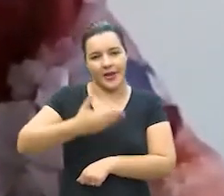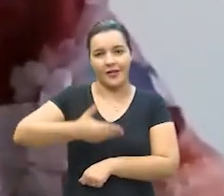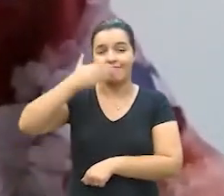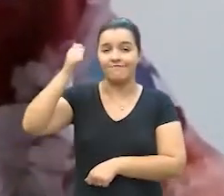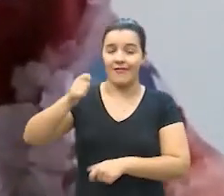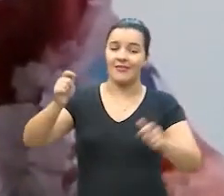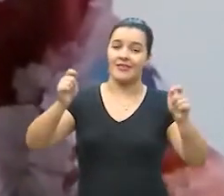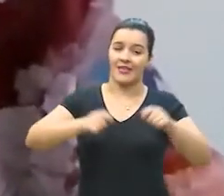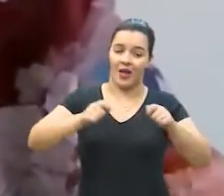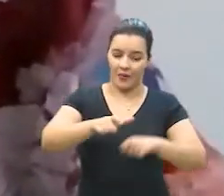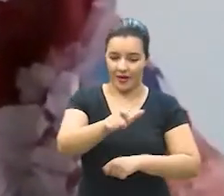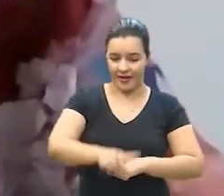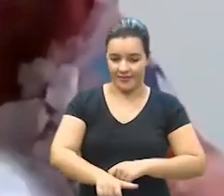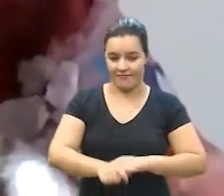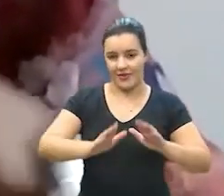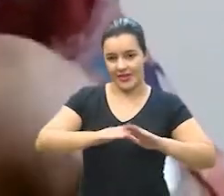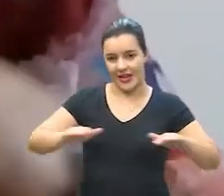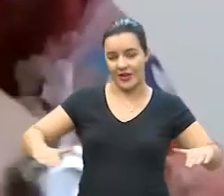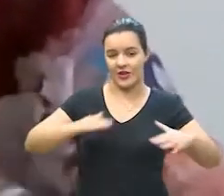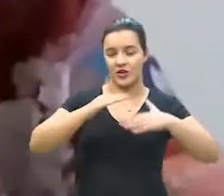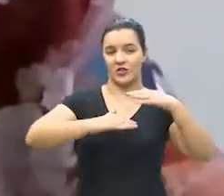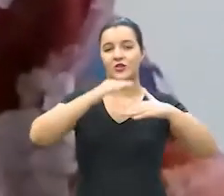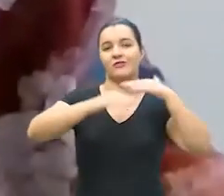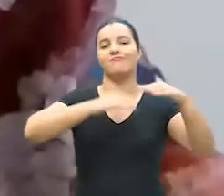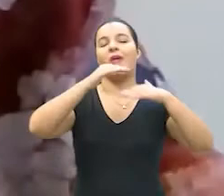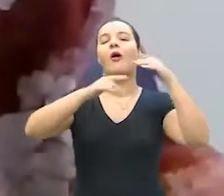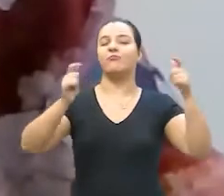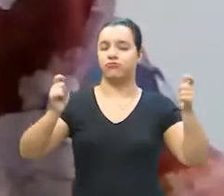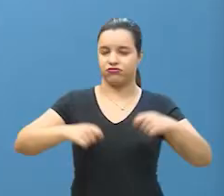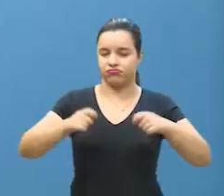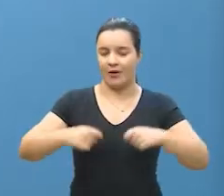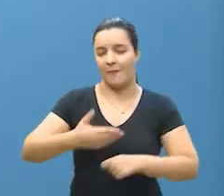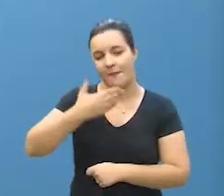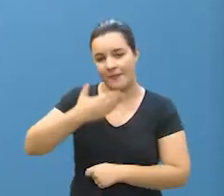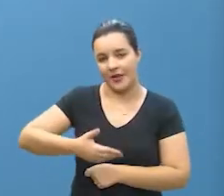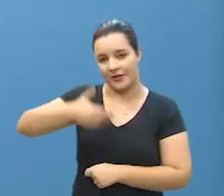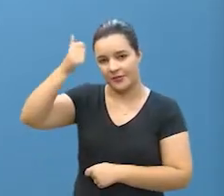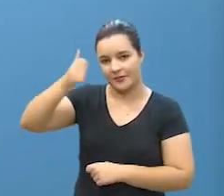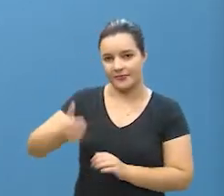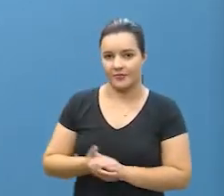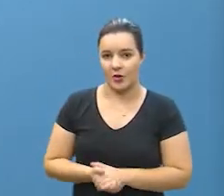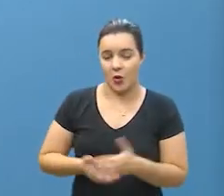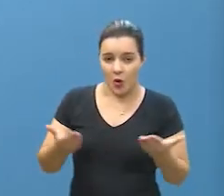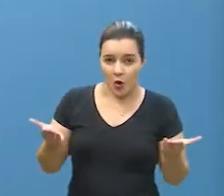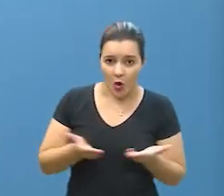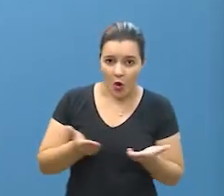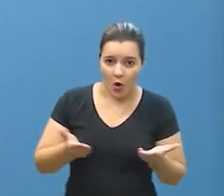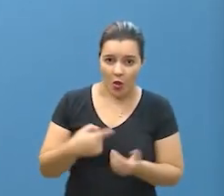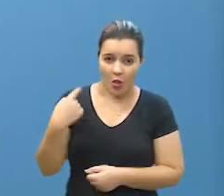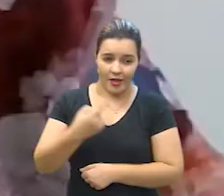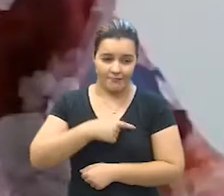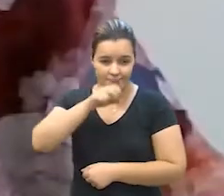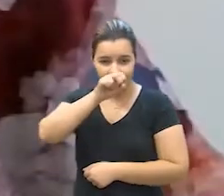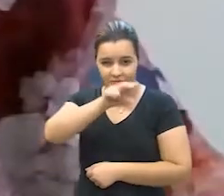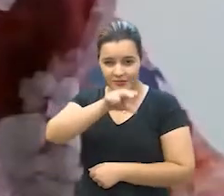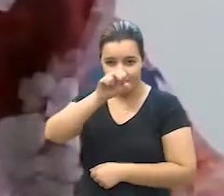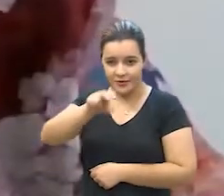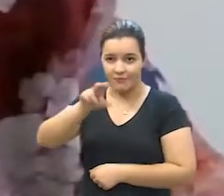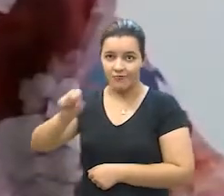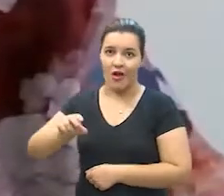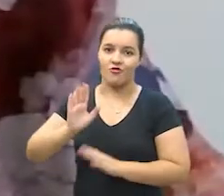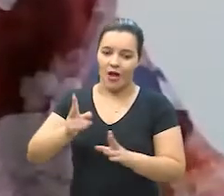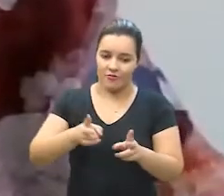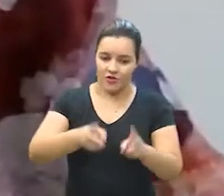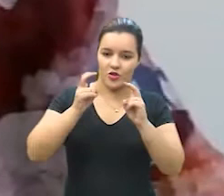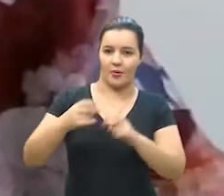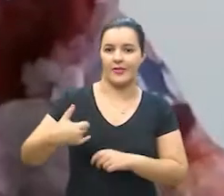possibilita que essas crianças desenvolvam maior potencial. E hoje em dia nós estamos tendo diagnóstico com